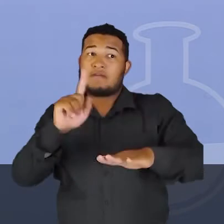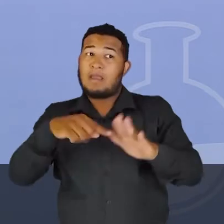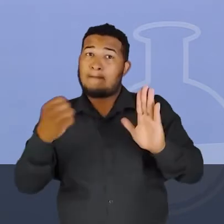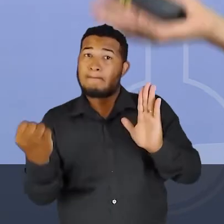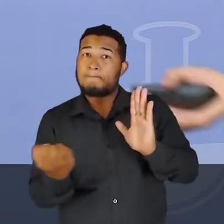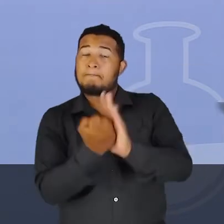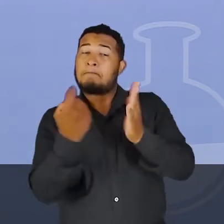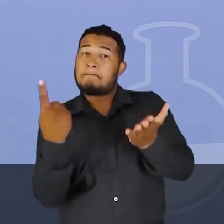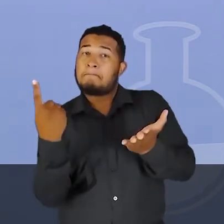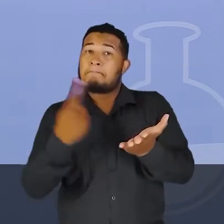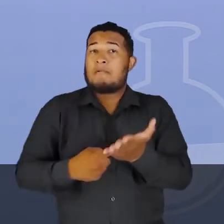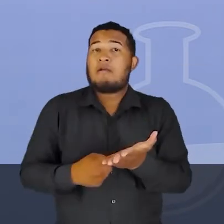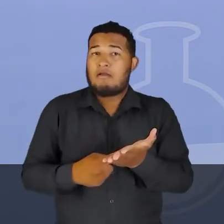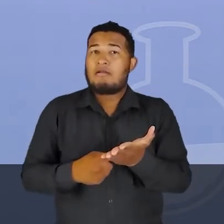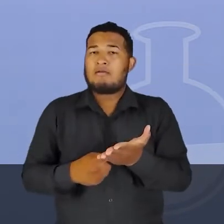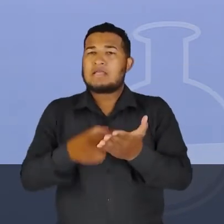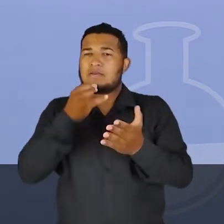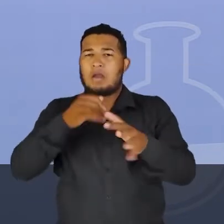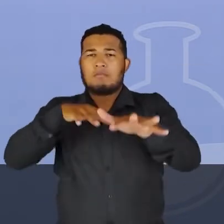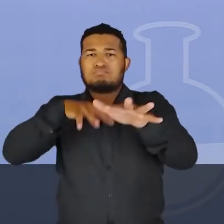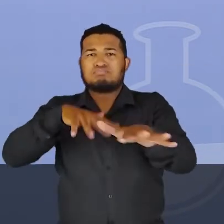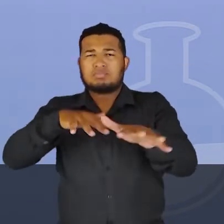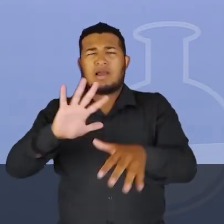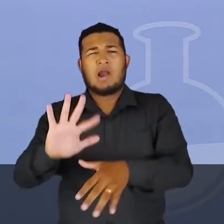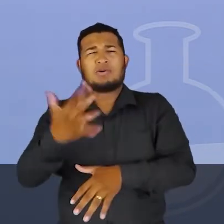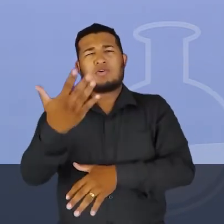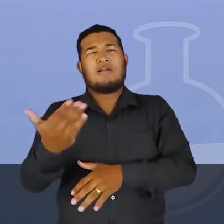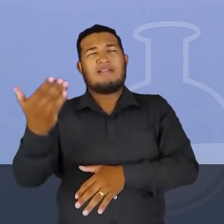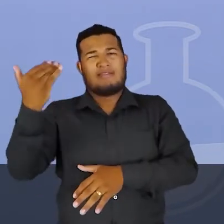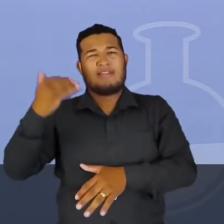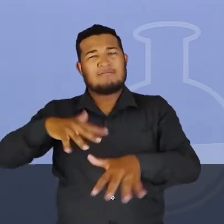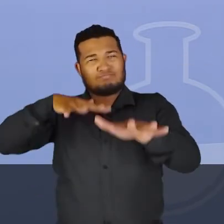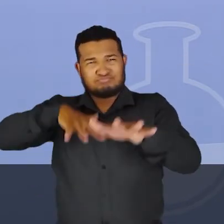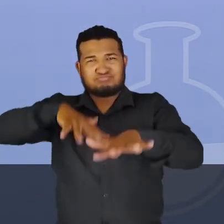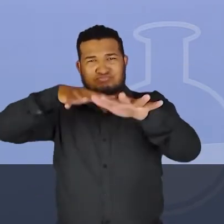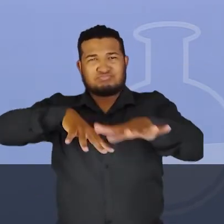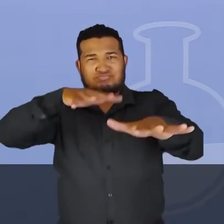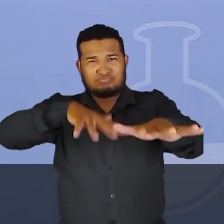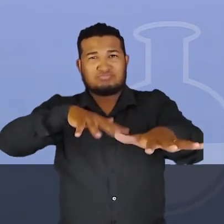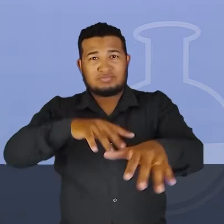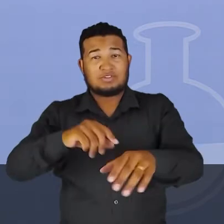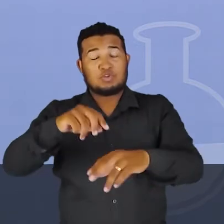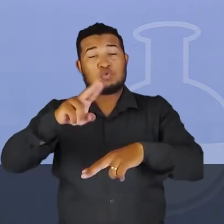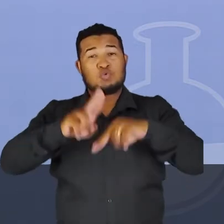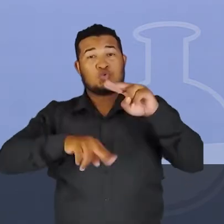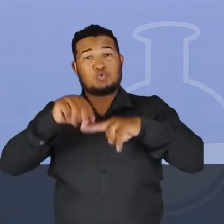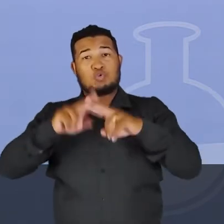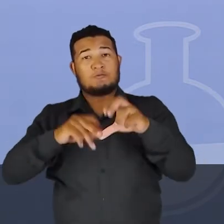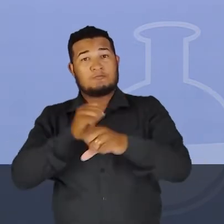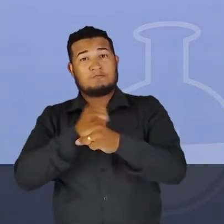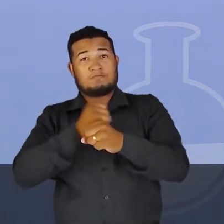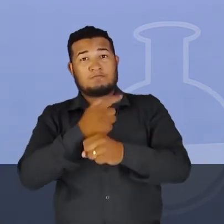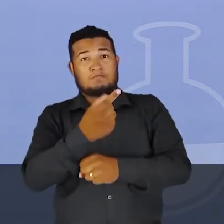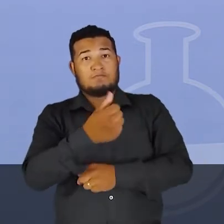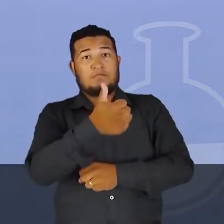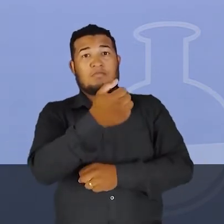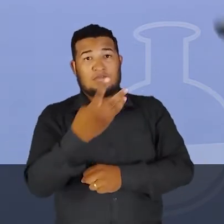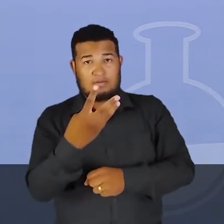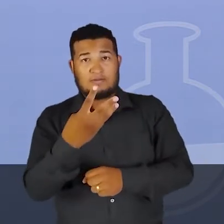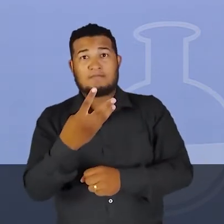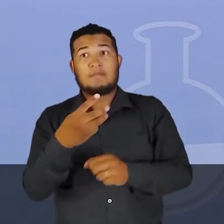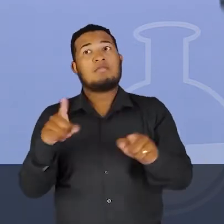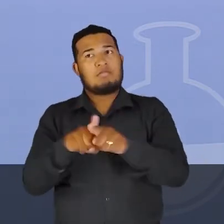um evento presencial, uma passeata. Isso aconteceu muito nas manifestações de junho de 2013